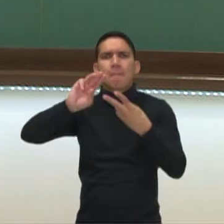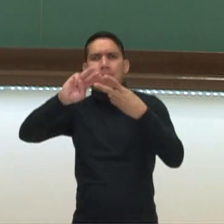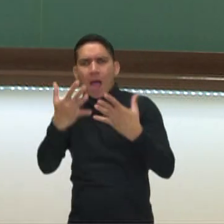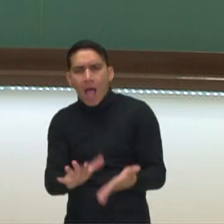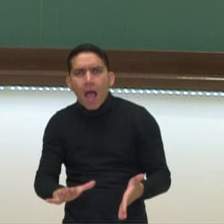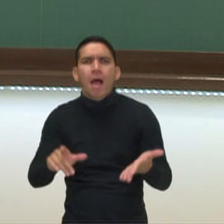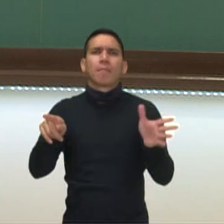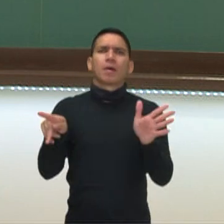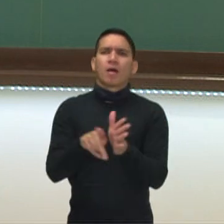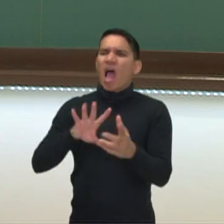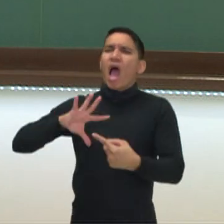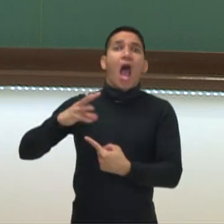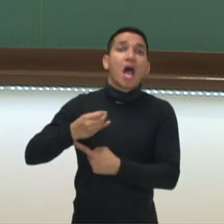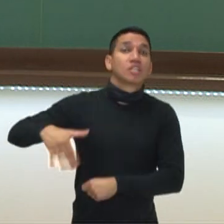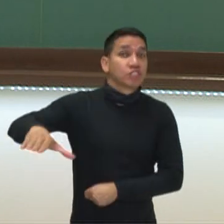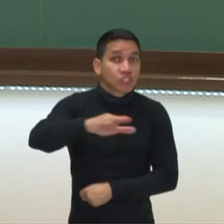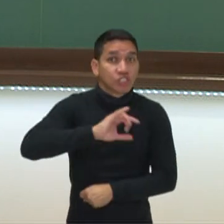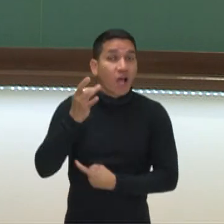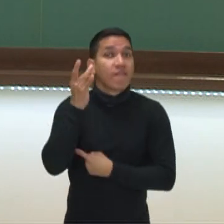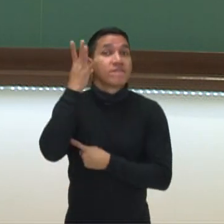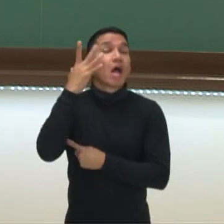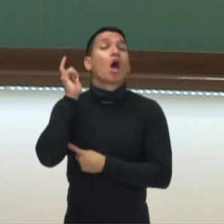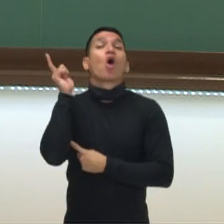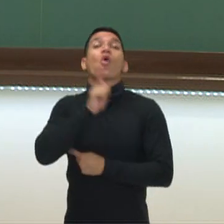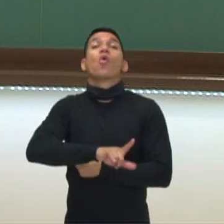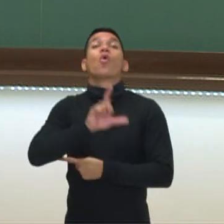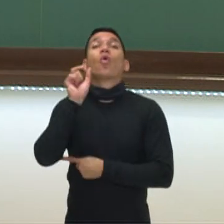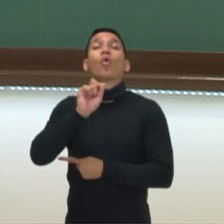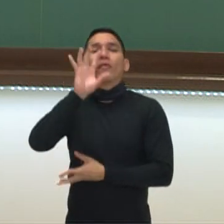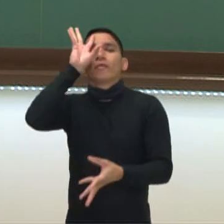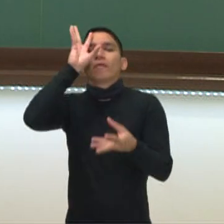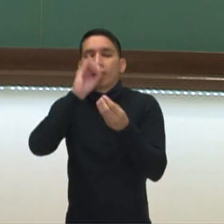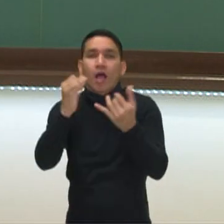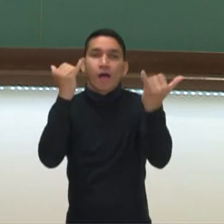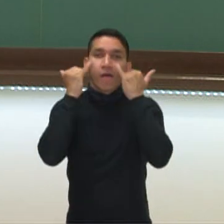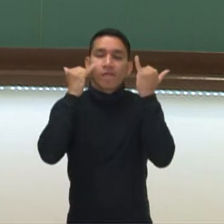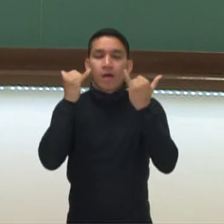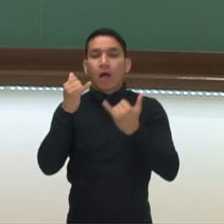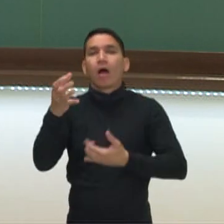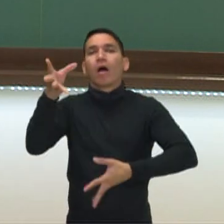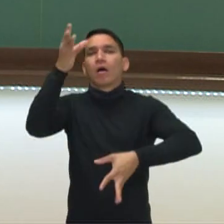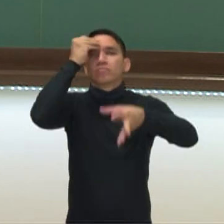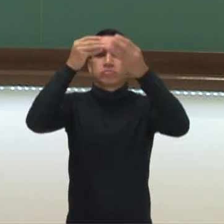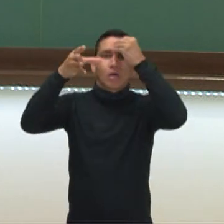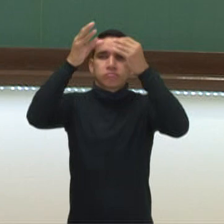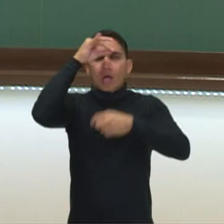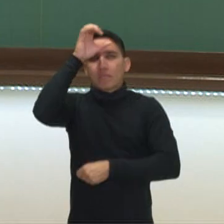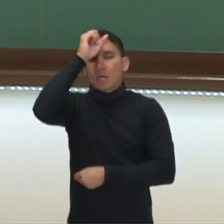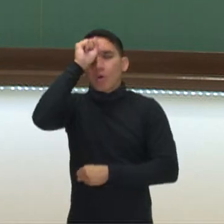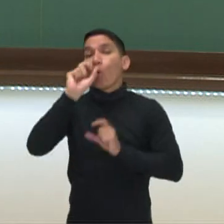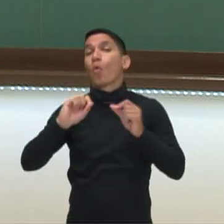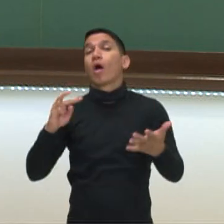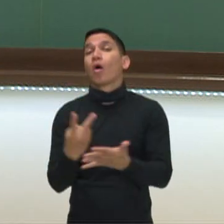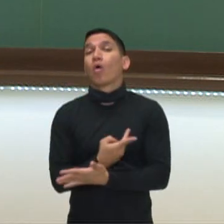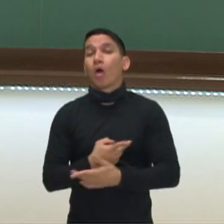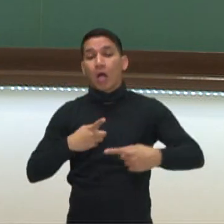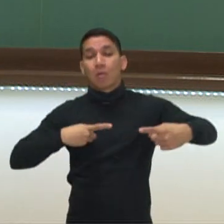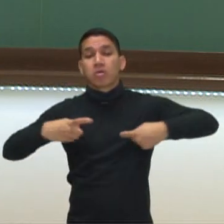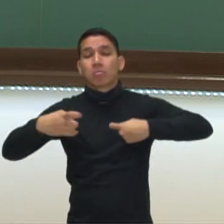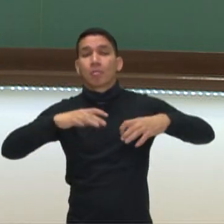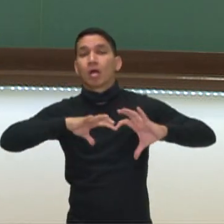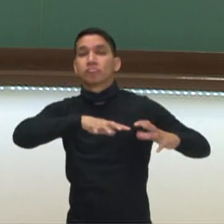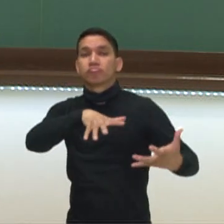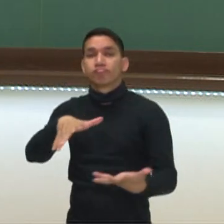geral numa guerra facilitam, claro, o acesso das pessoas à informação do que está acontecendo nos campos de batalha